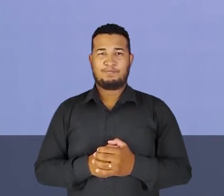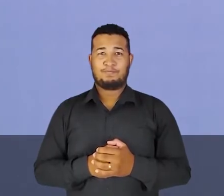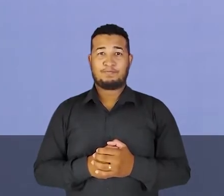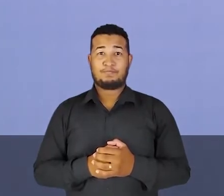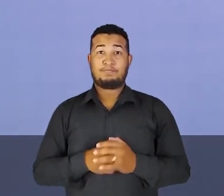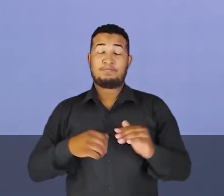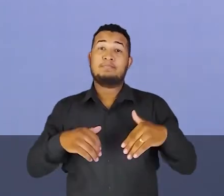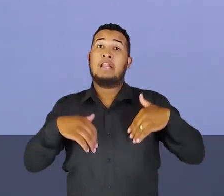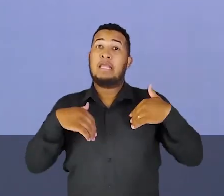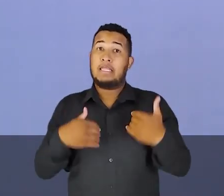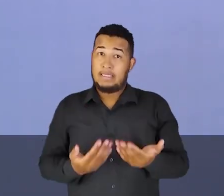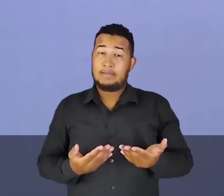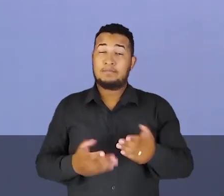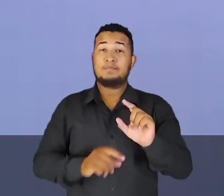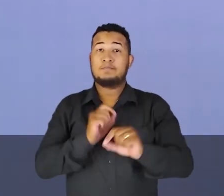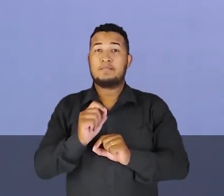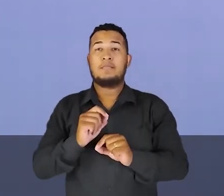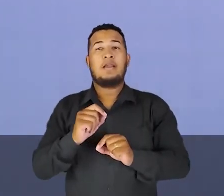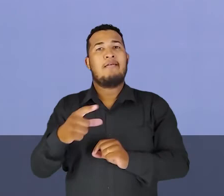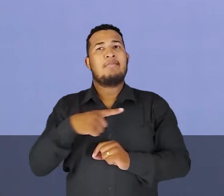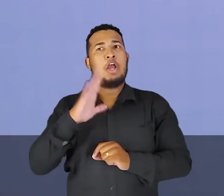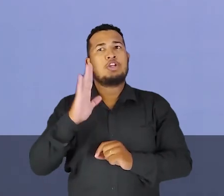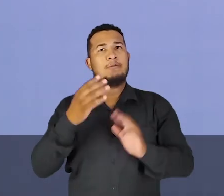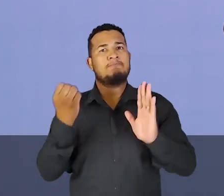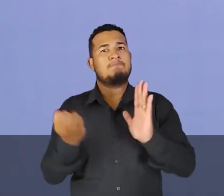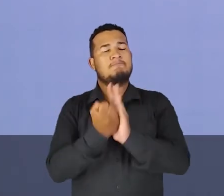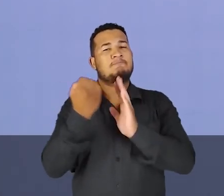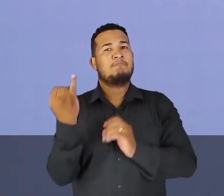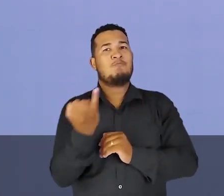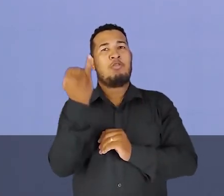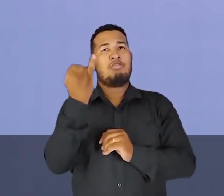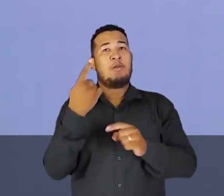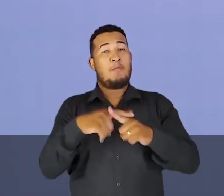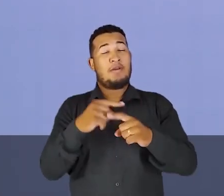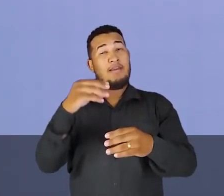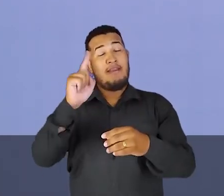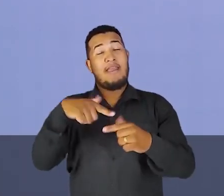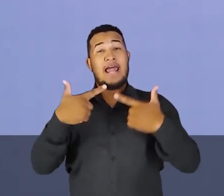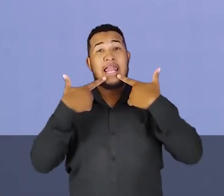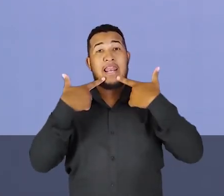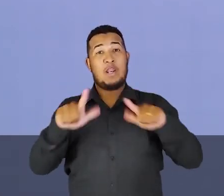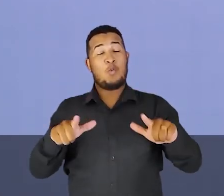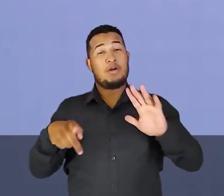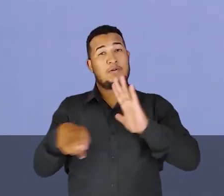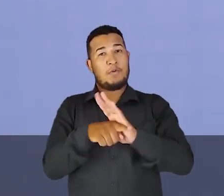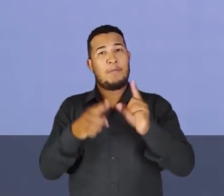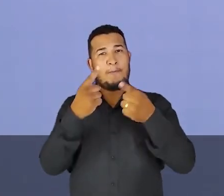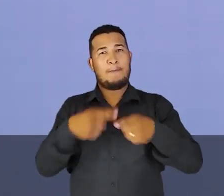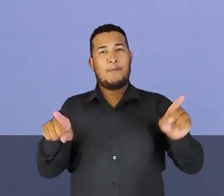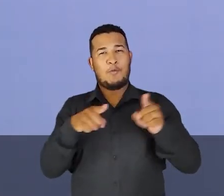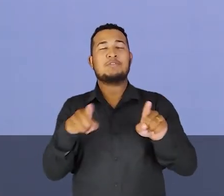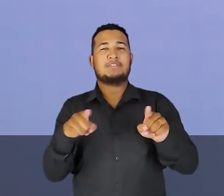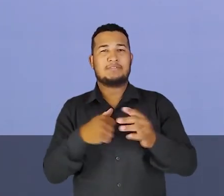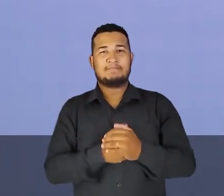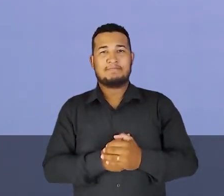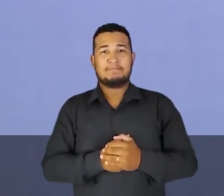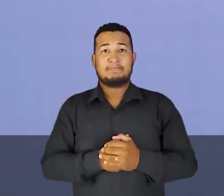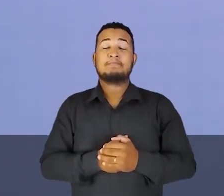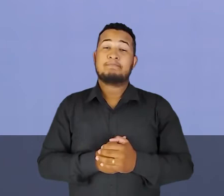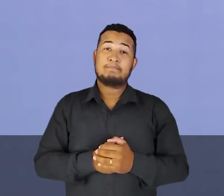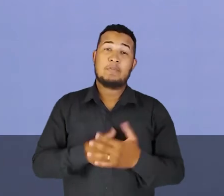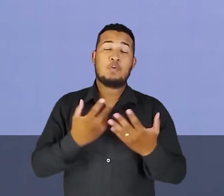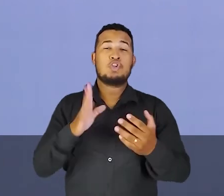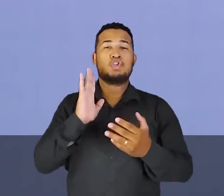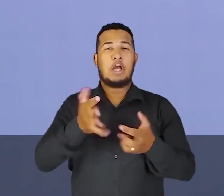E aí, chegamos num ponto importante, que é a linguagem da música, né? Que são as notas musicais. Bom, como